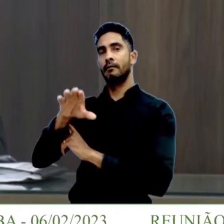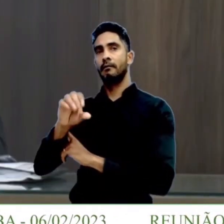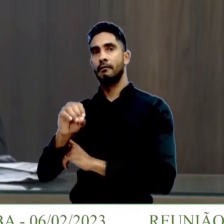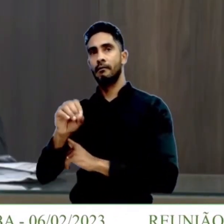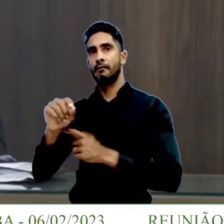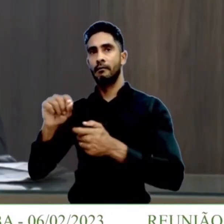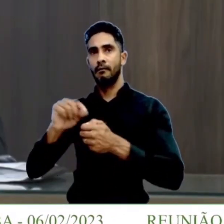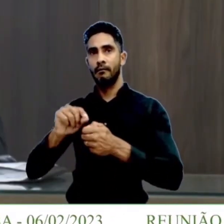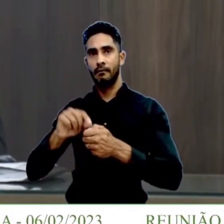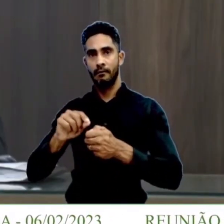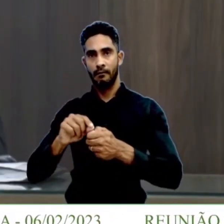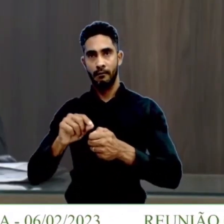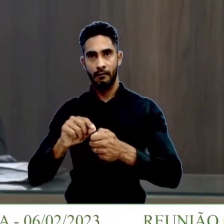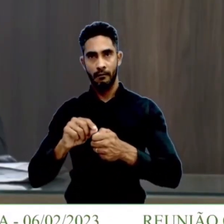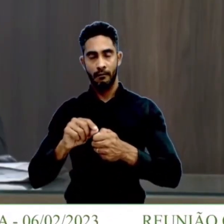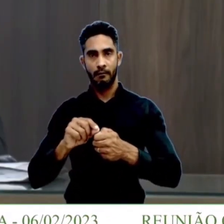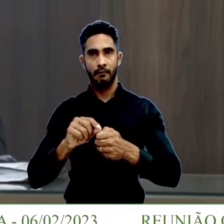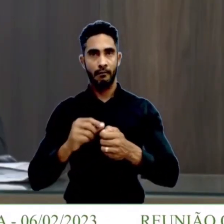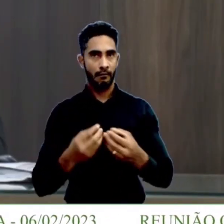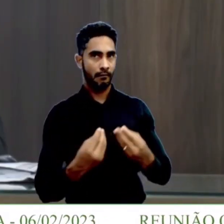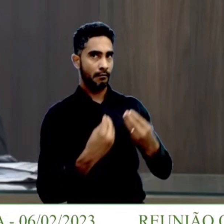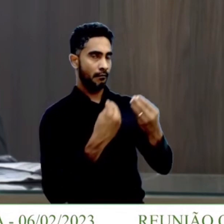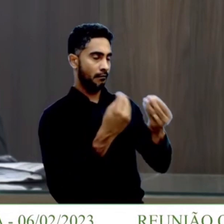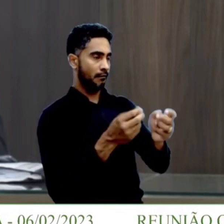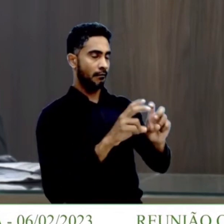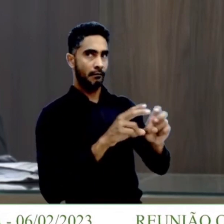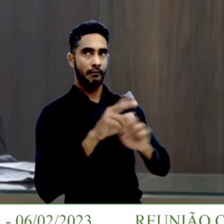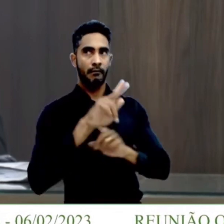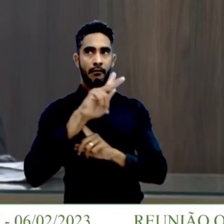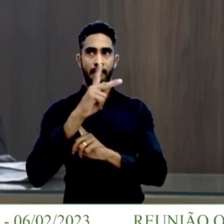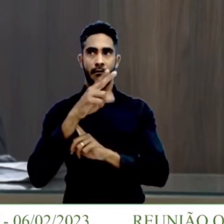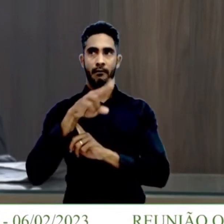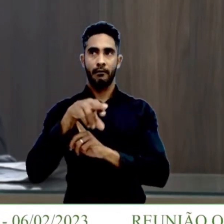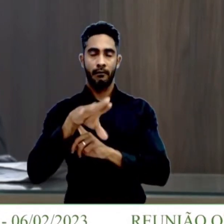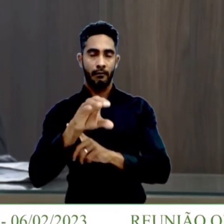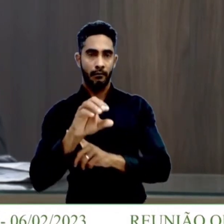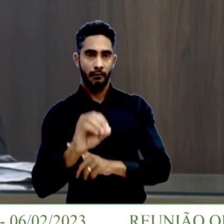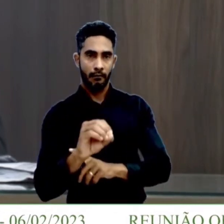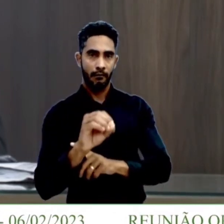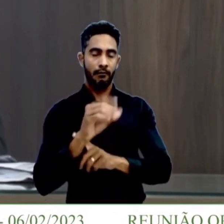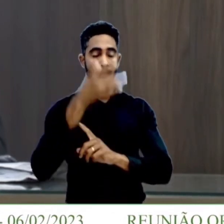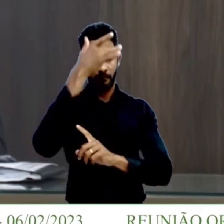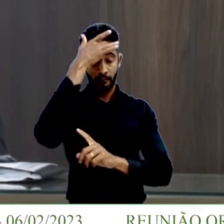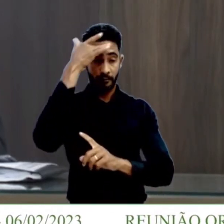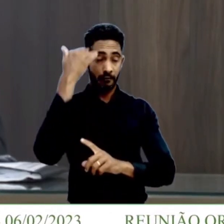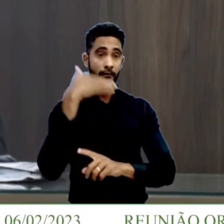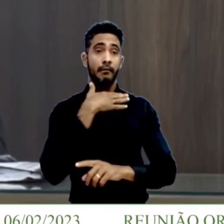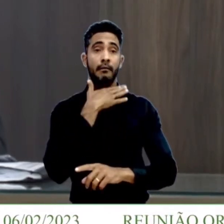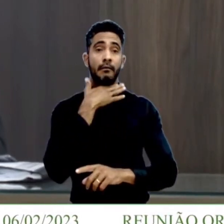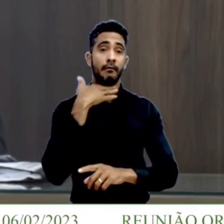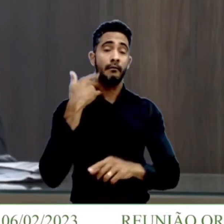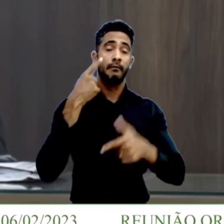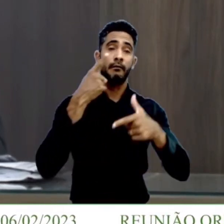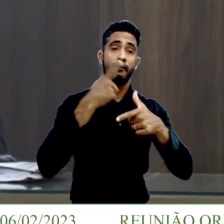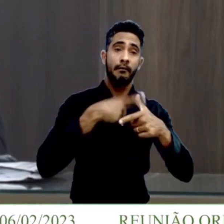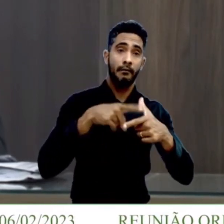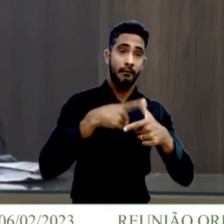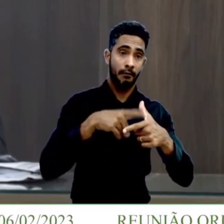seja encaminhado ao vereador Hugo Leonardo Dias Caires a relação dos pacientes que faleceram por